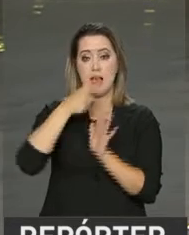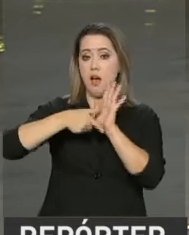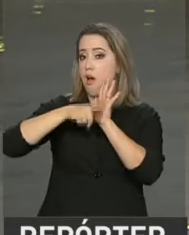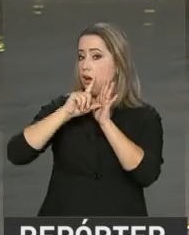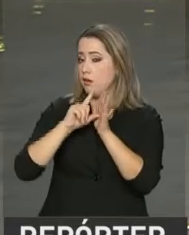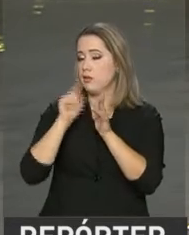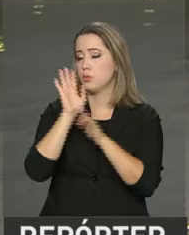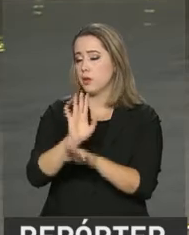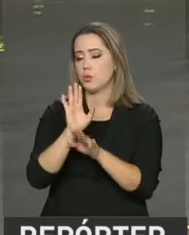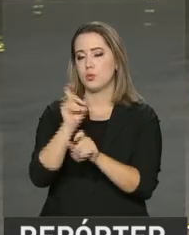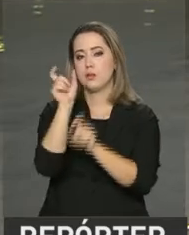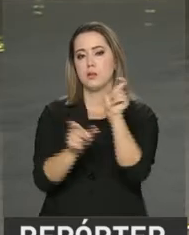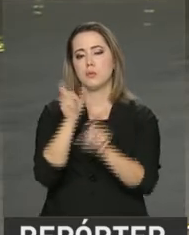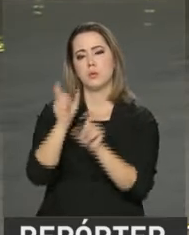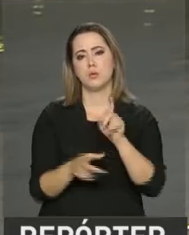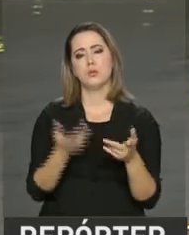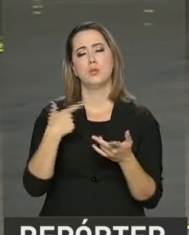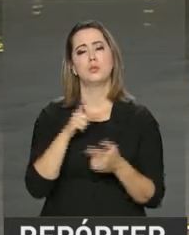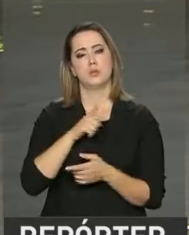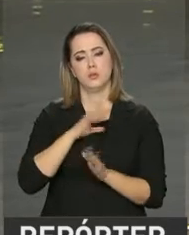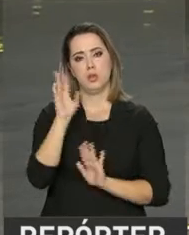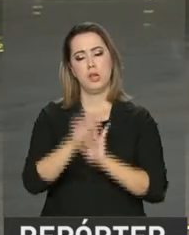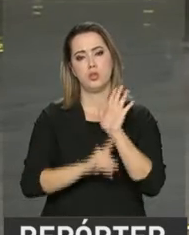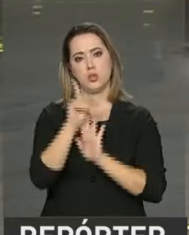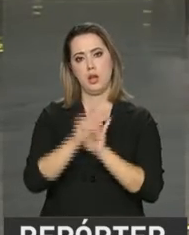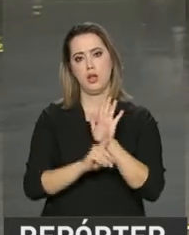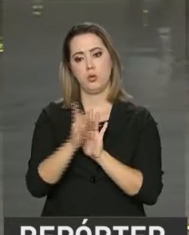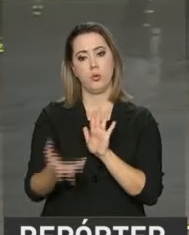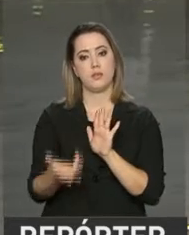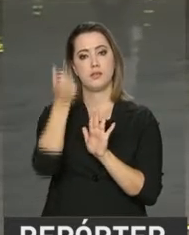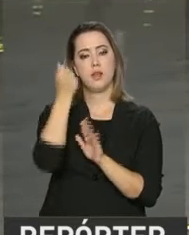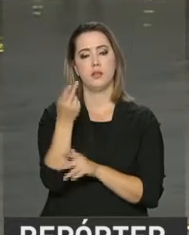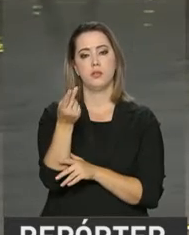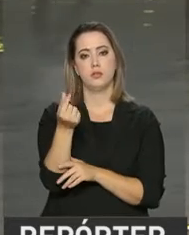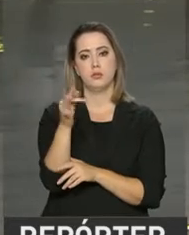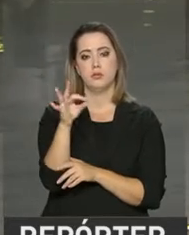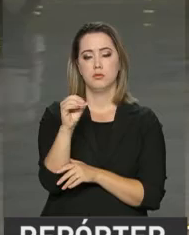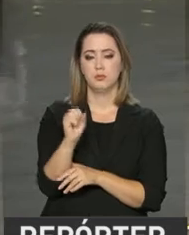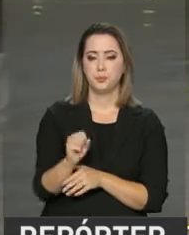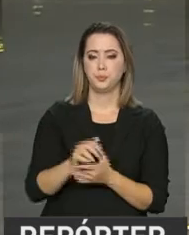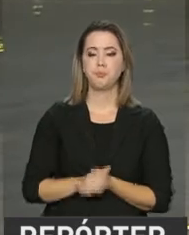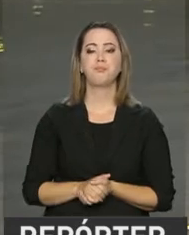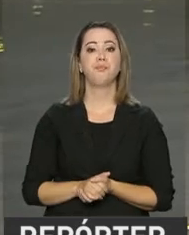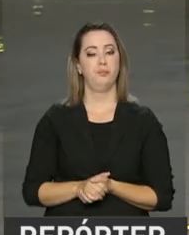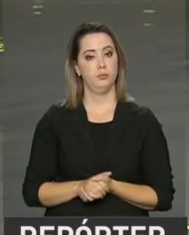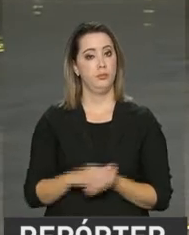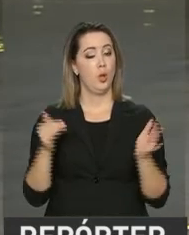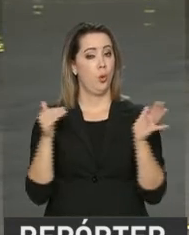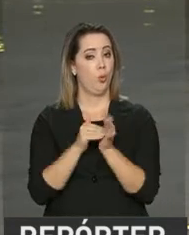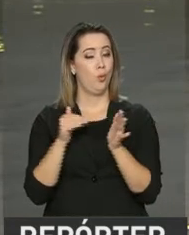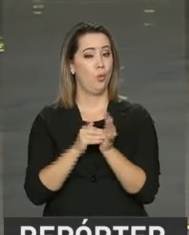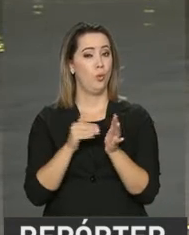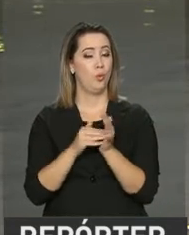para auxiliar esses trabalhadores que têm direito a realizar os saques das contas inativas. O último balanço da Caixa